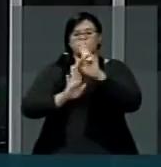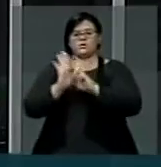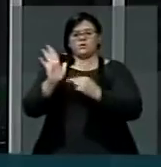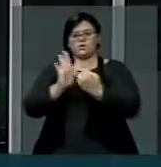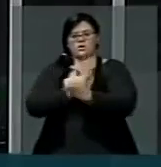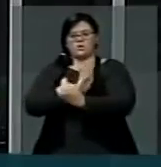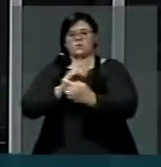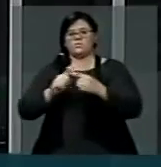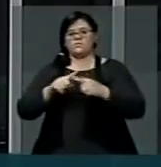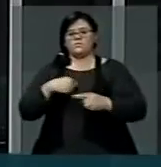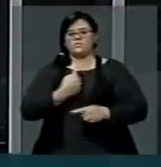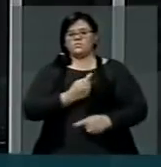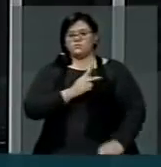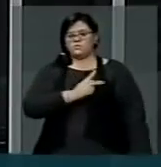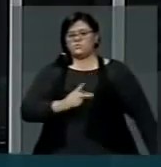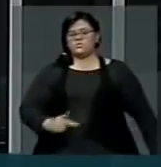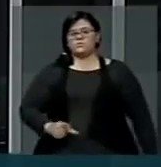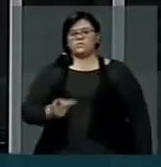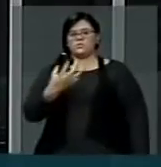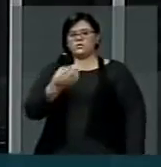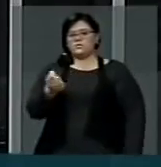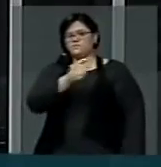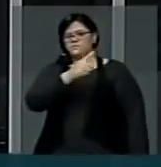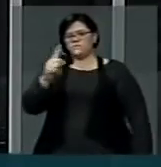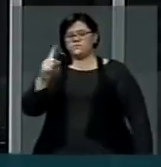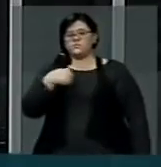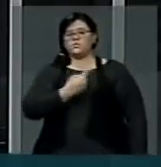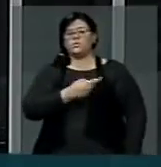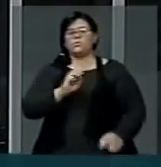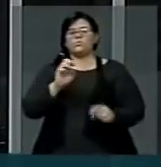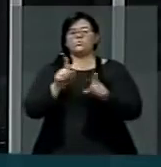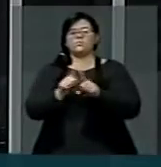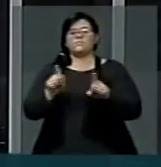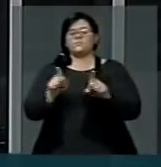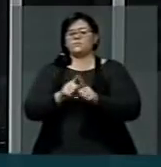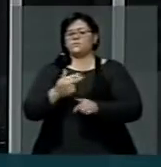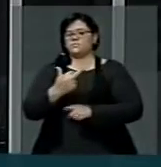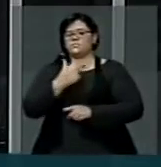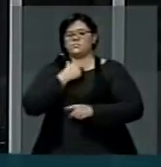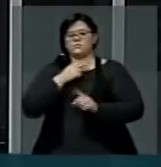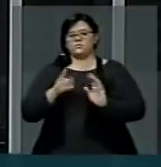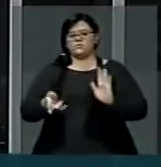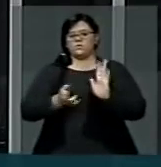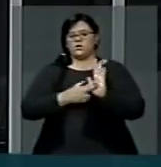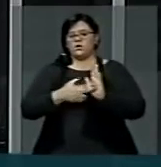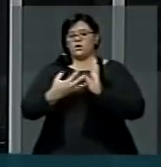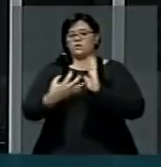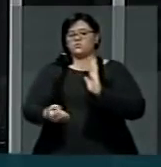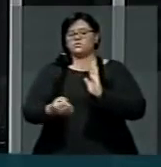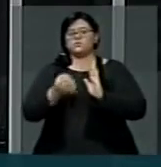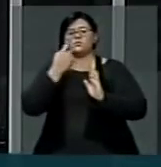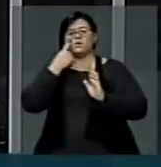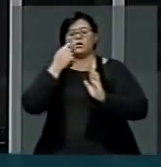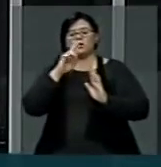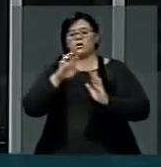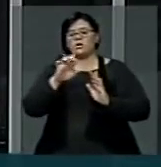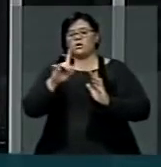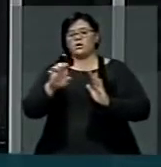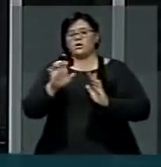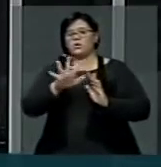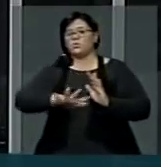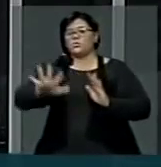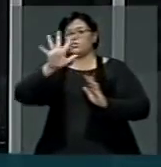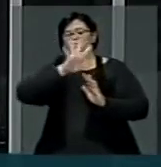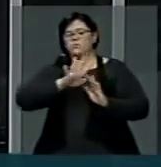não admite e nem nós podemos admitir as atividades de uma rede global de espionagem eletrônica.